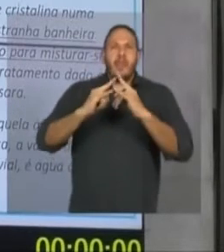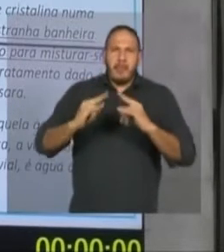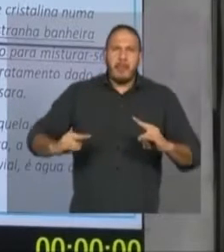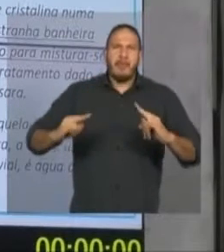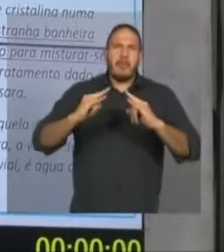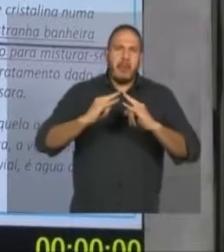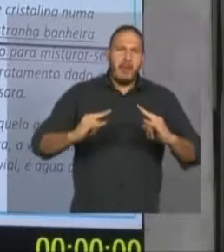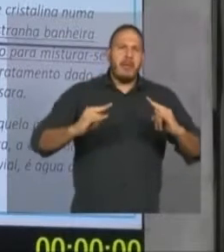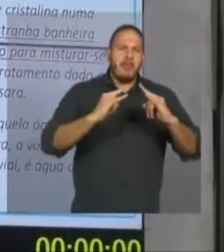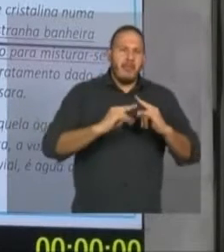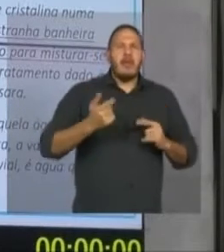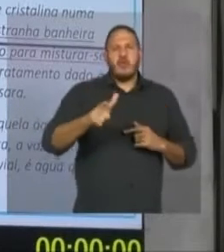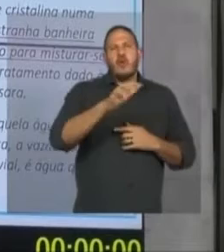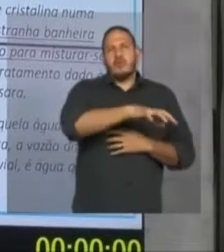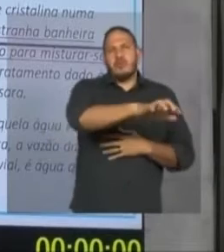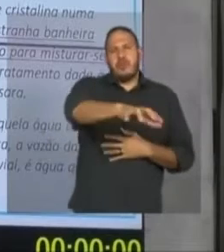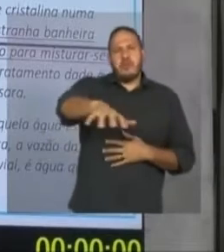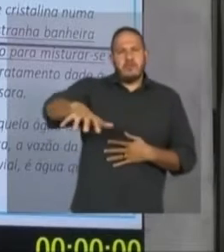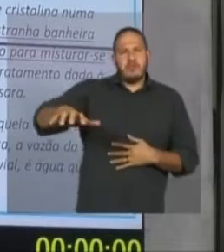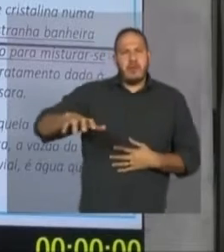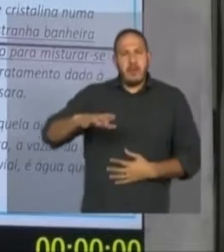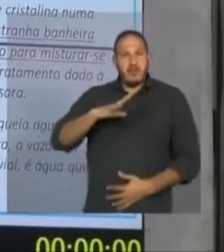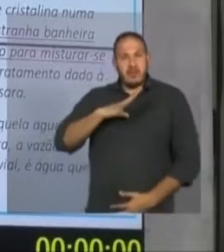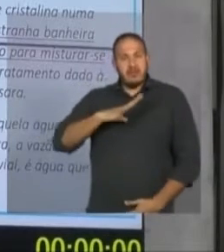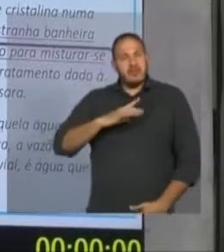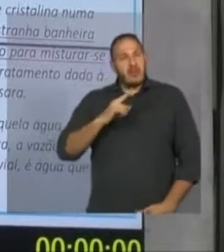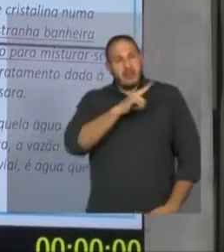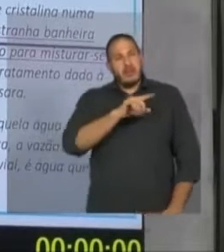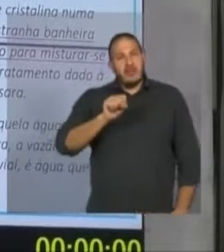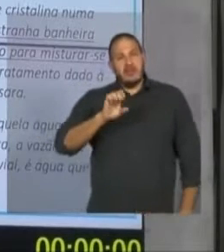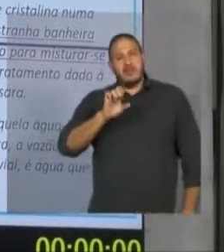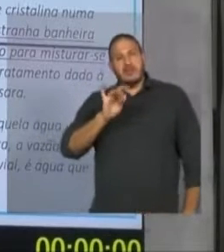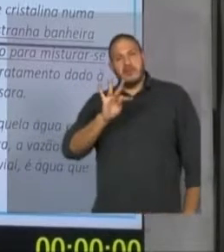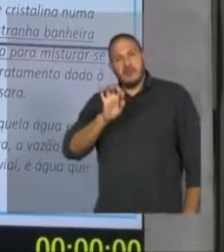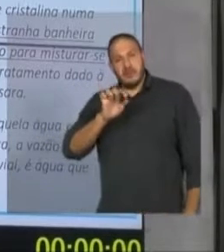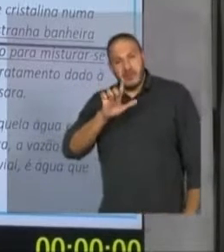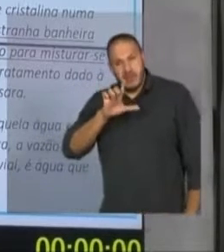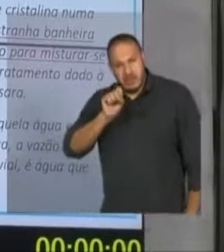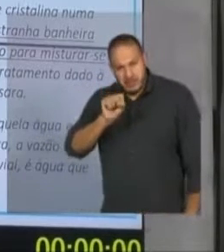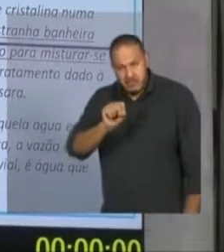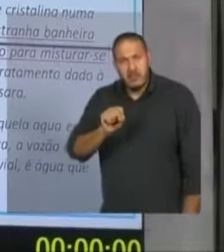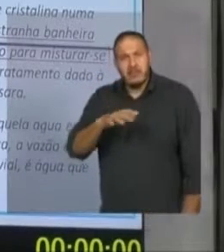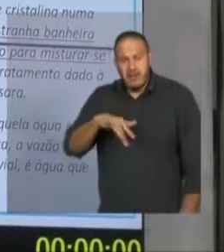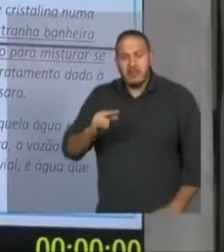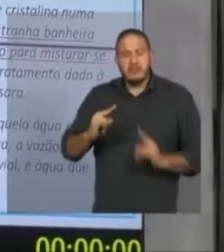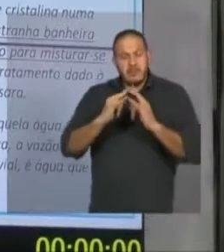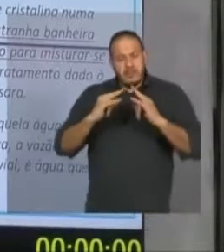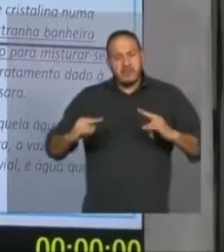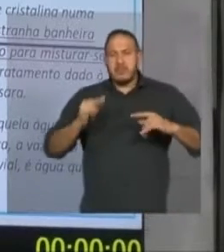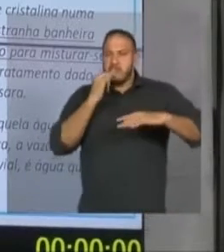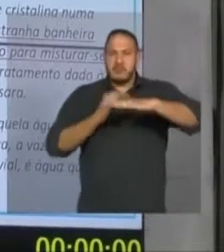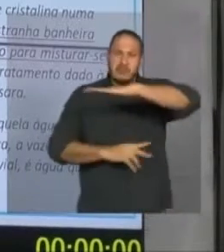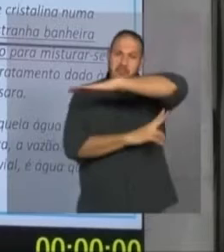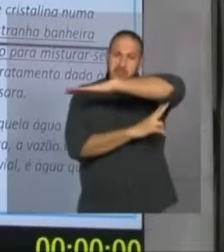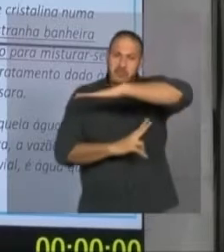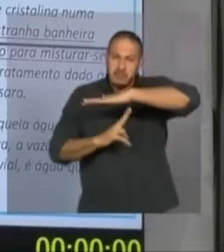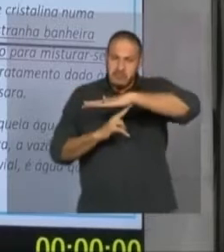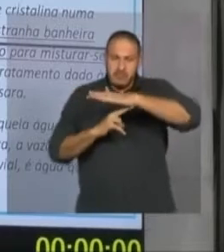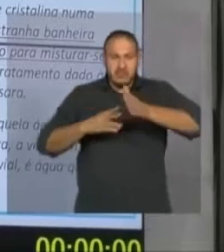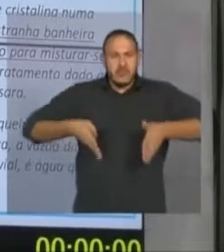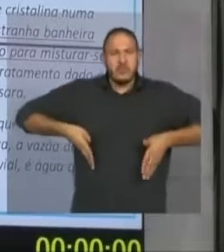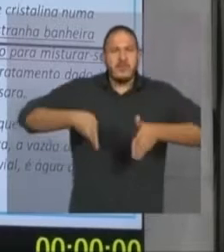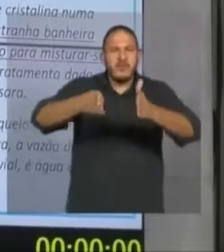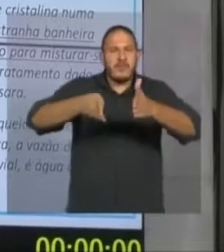barracas em outros locais da cidade, mas menos, né? Um acampamento embaixo de uma ponte, por exemplo, ali numa avenida